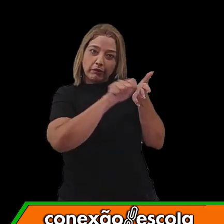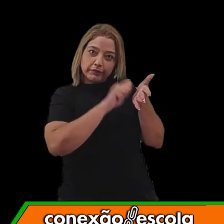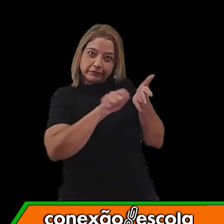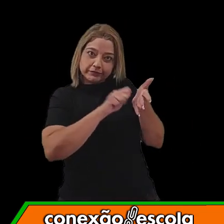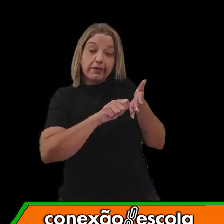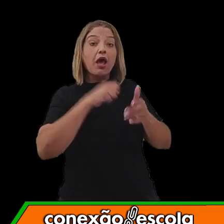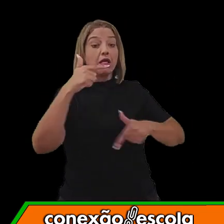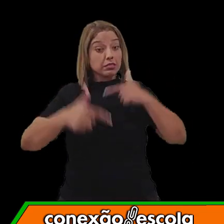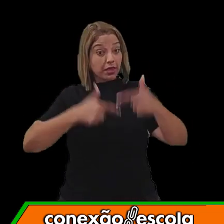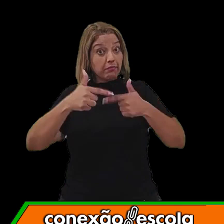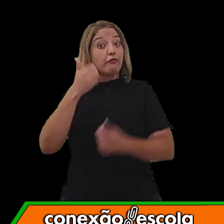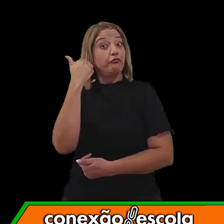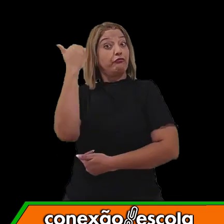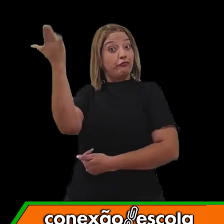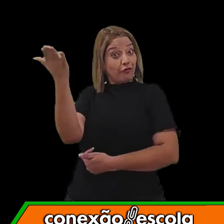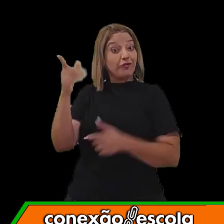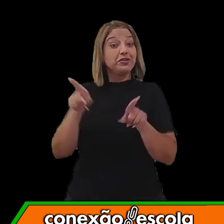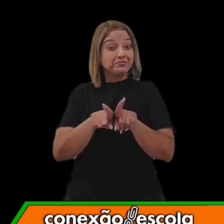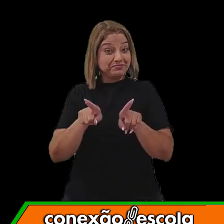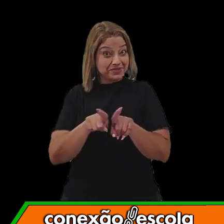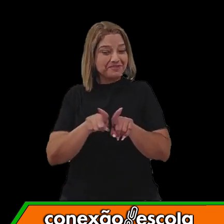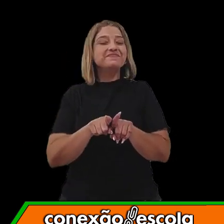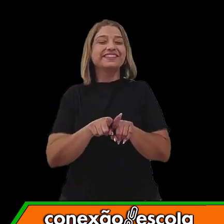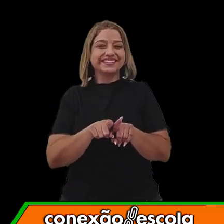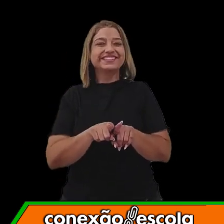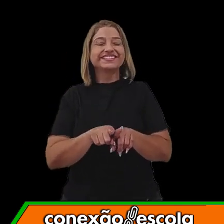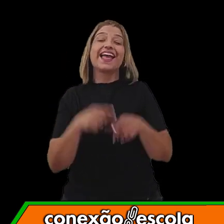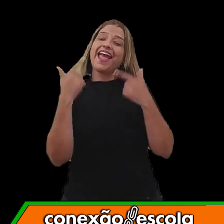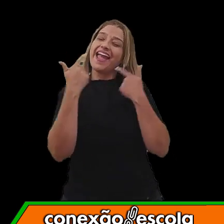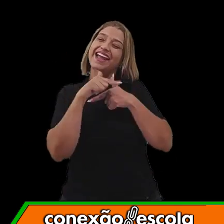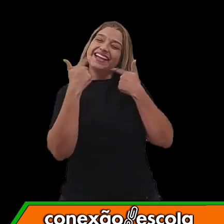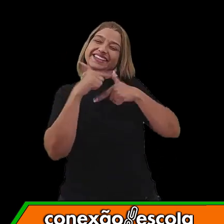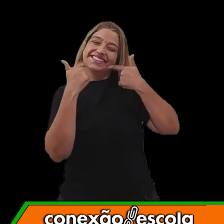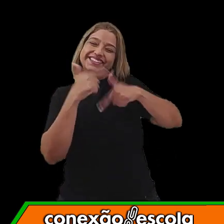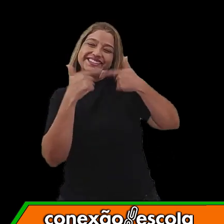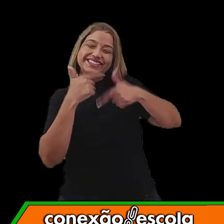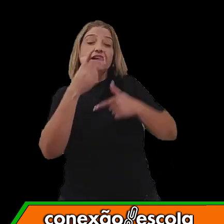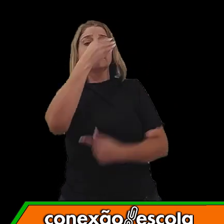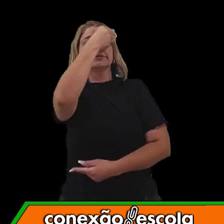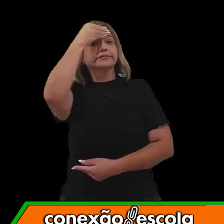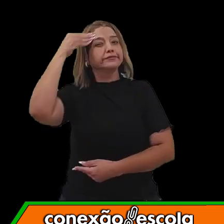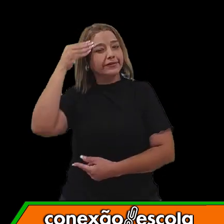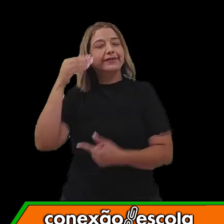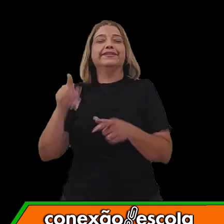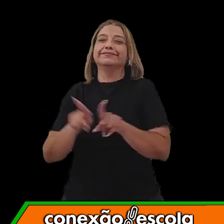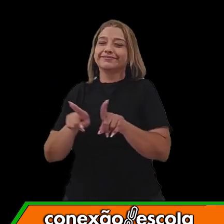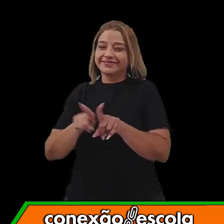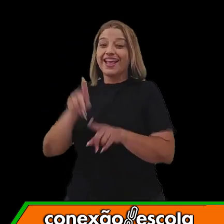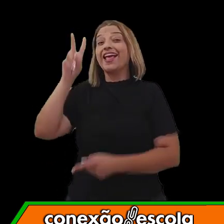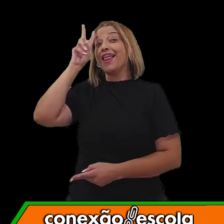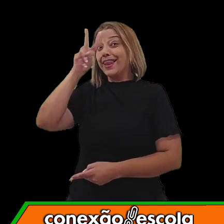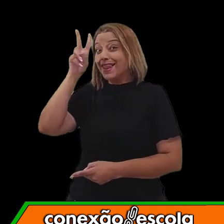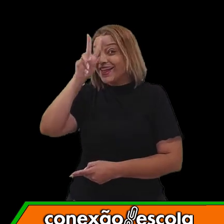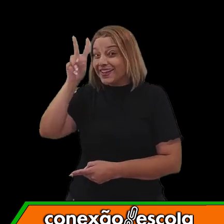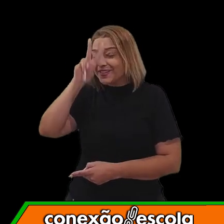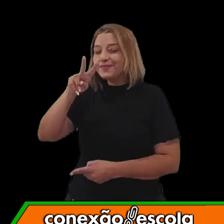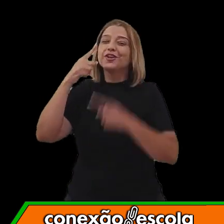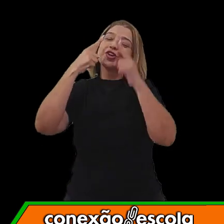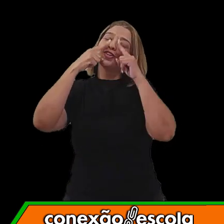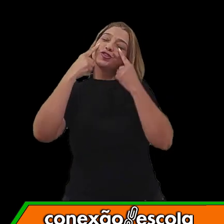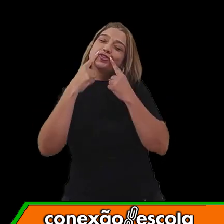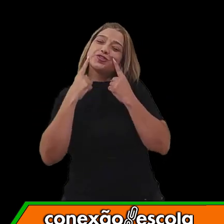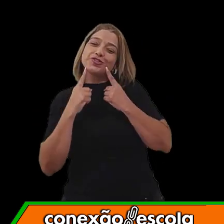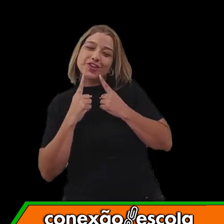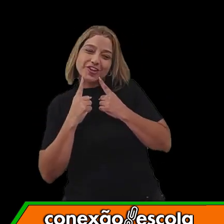escreve, Trabalha, trabalha fora ri, e esquece, lembra lembra